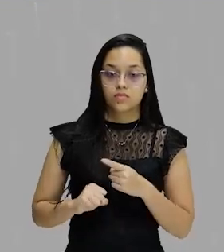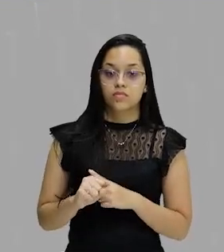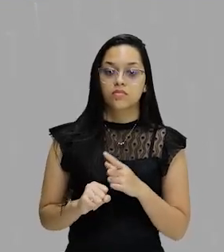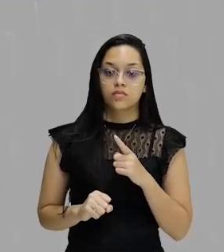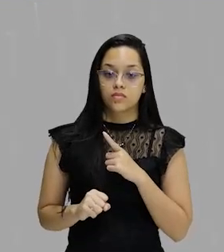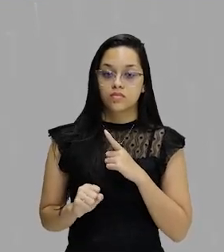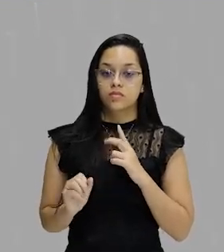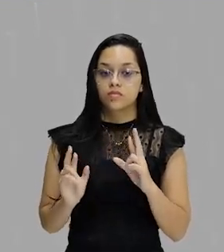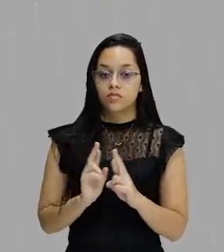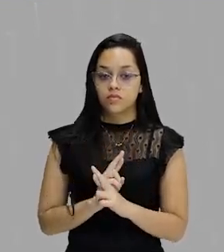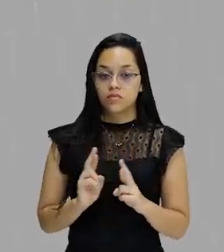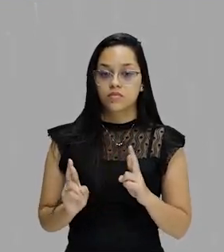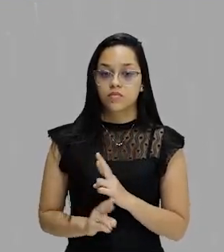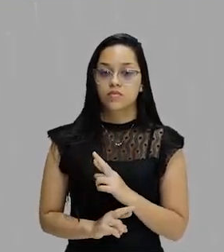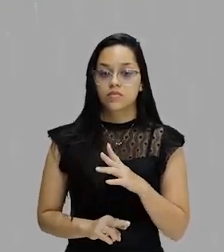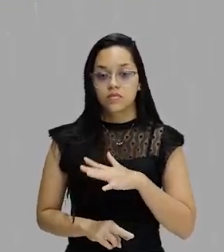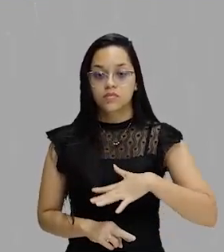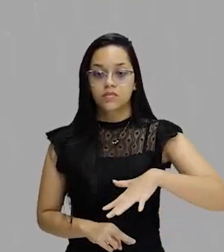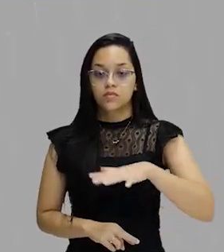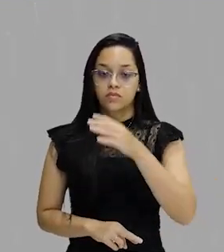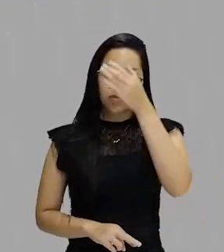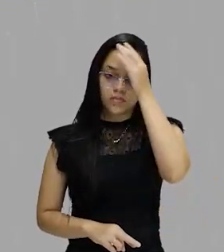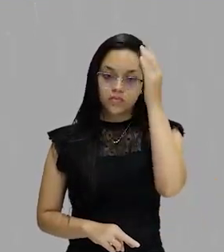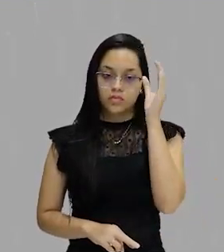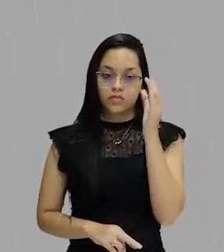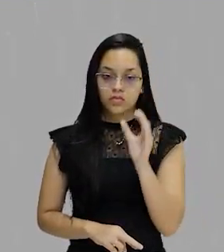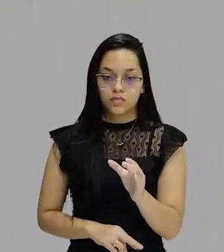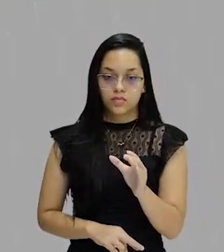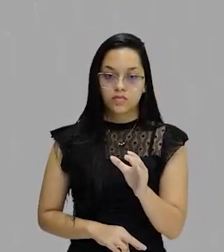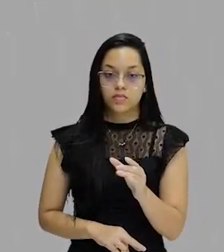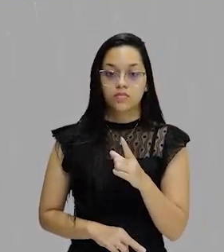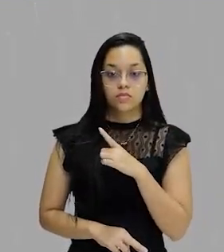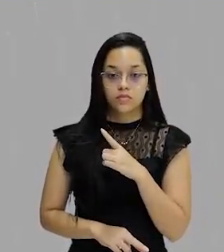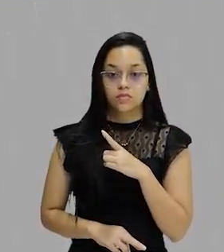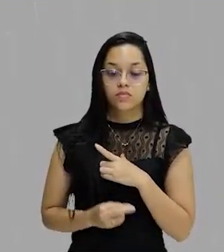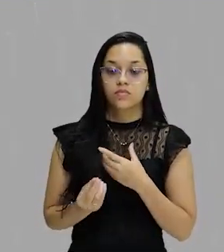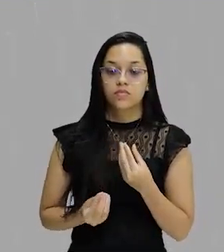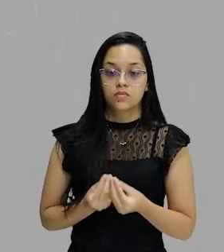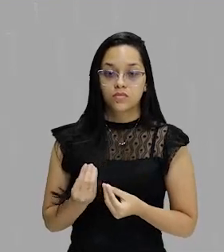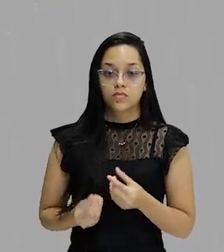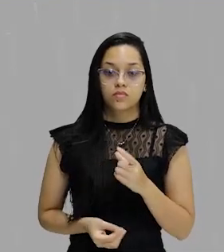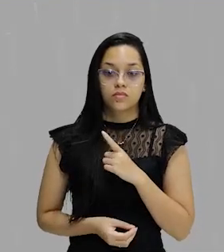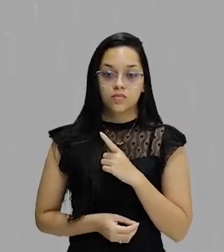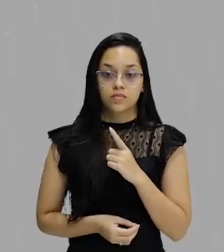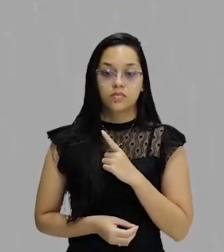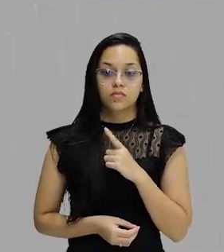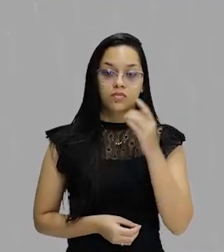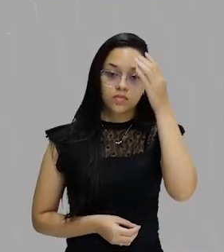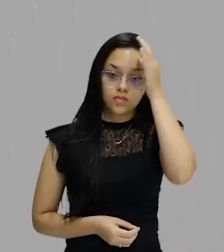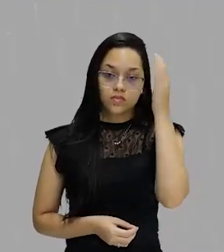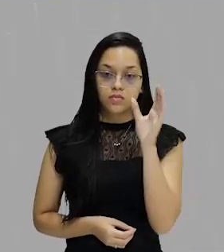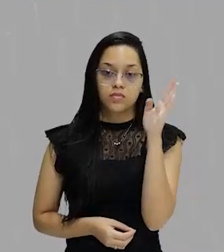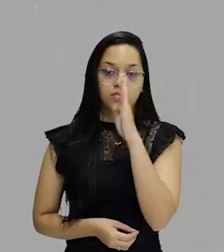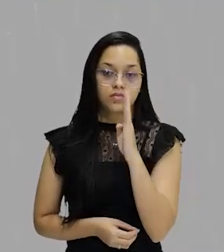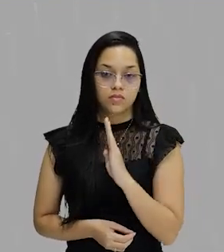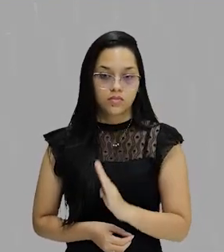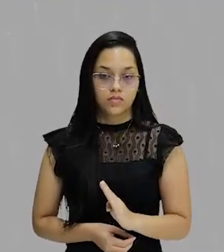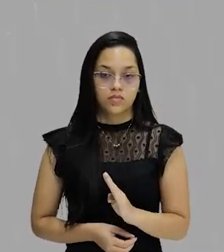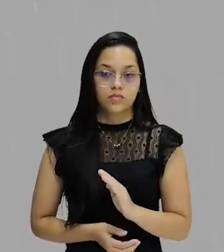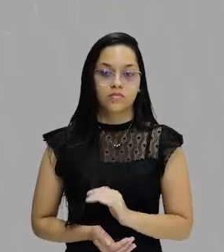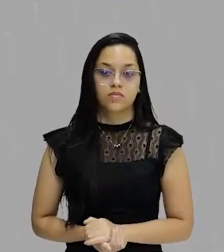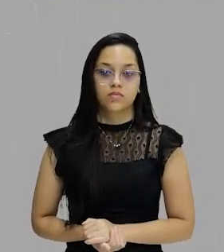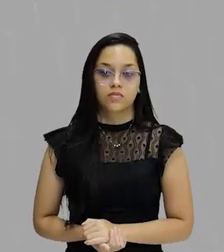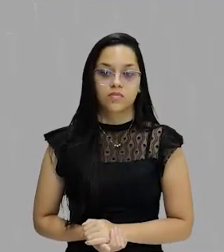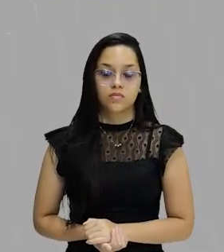vão se relacionar no campo da cultura, justamente na forma como era encaminhada e concebida a cultura brasileira.